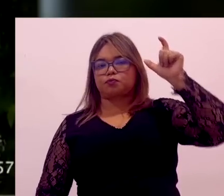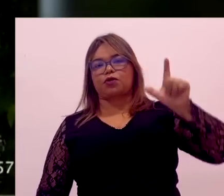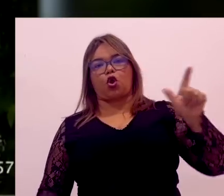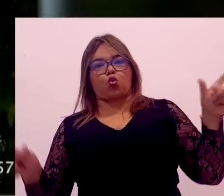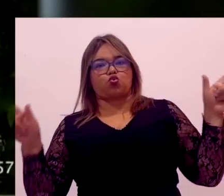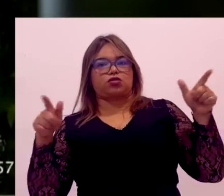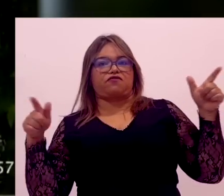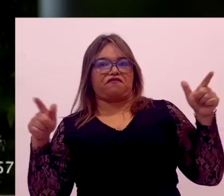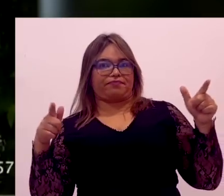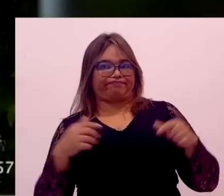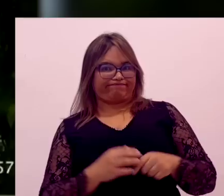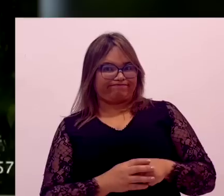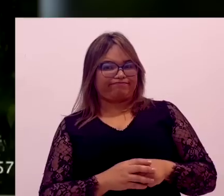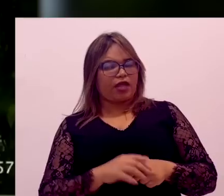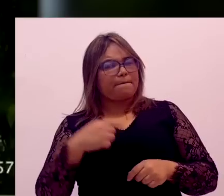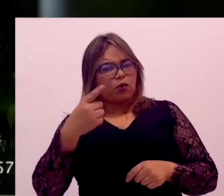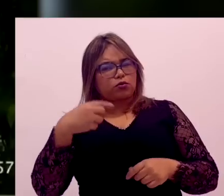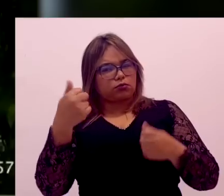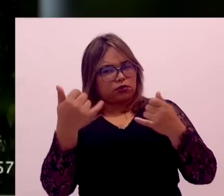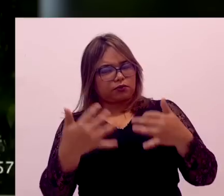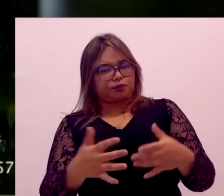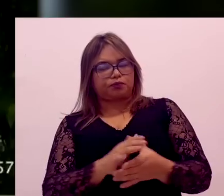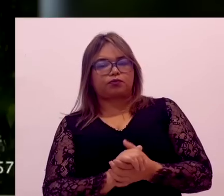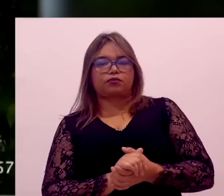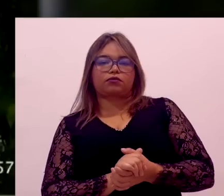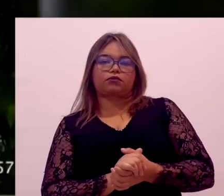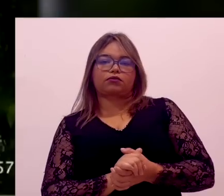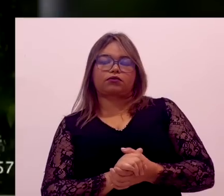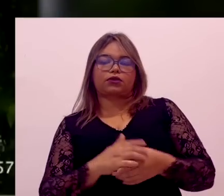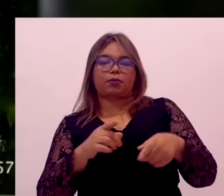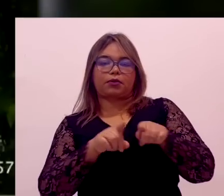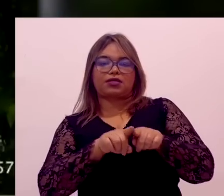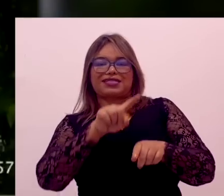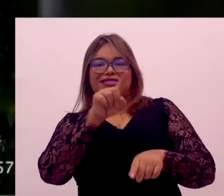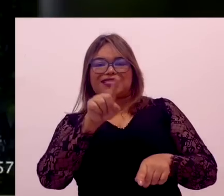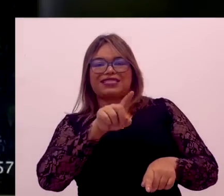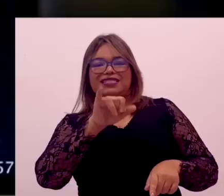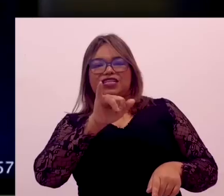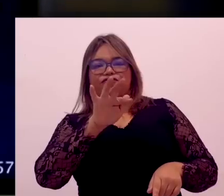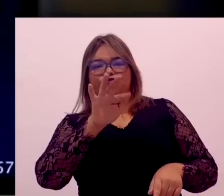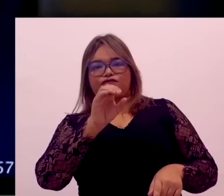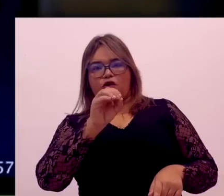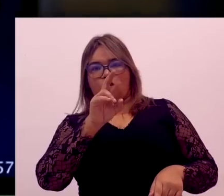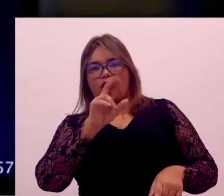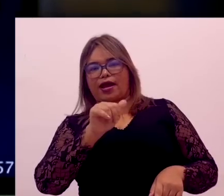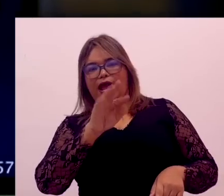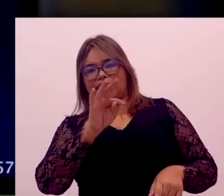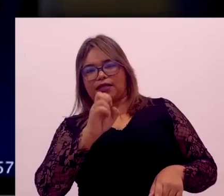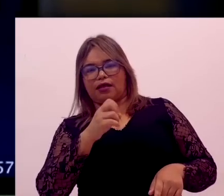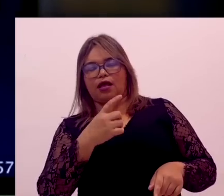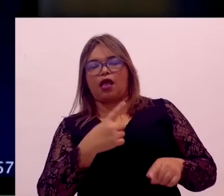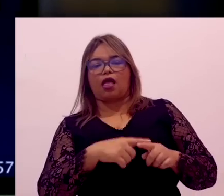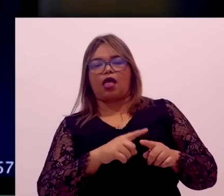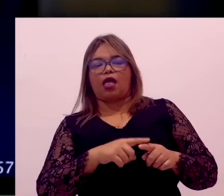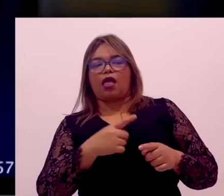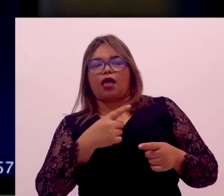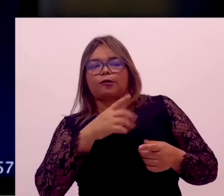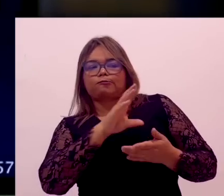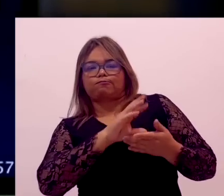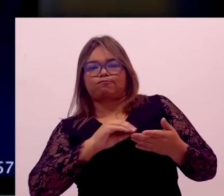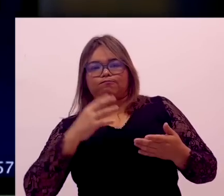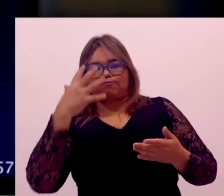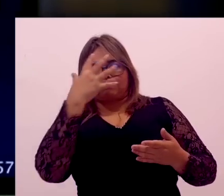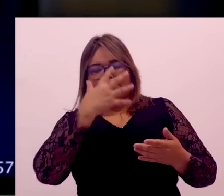os Ziforates são emanações da sua aparência. Então vamos perguntar para Morais e Dogma de novo o que